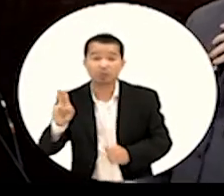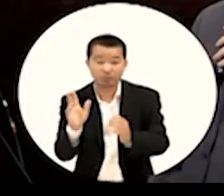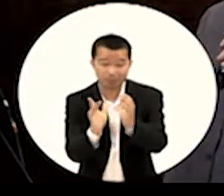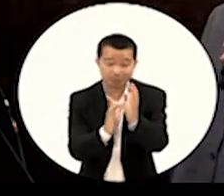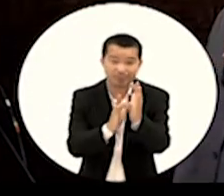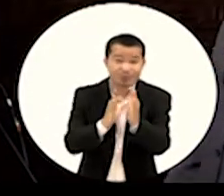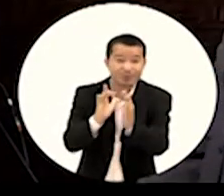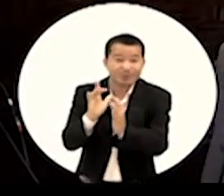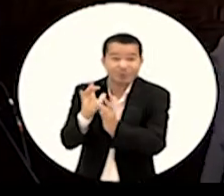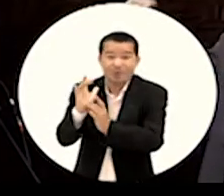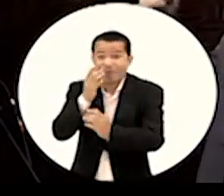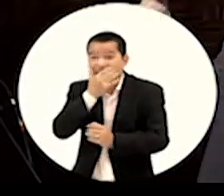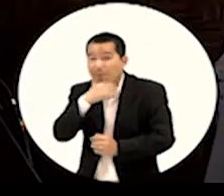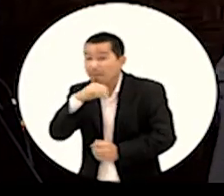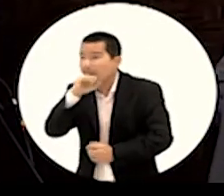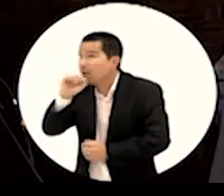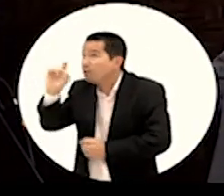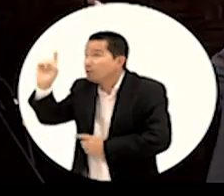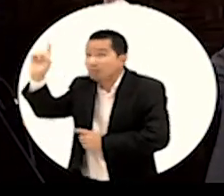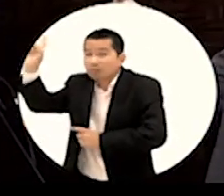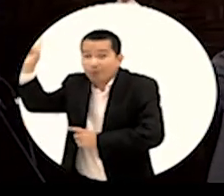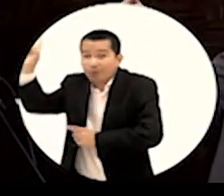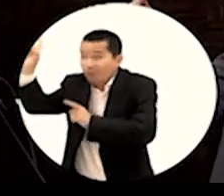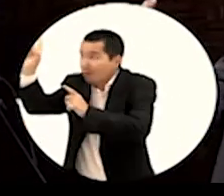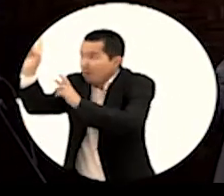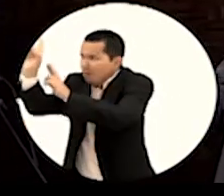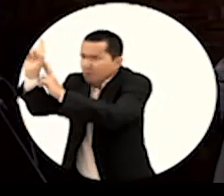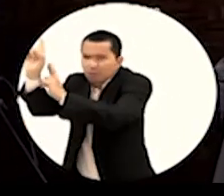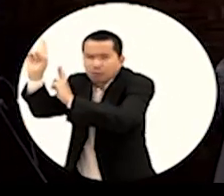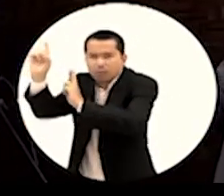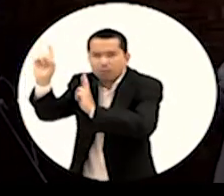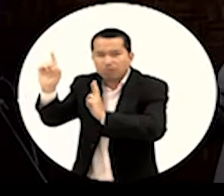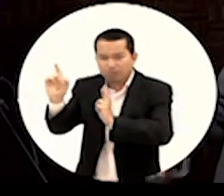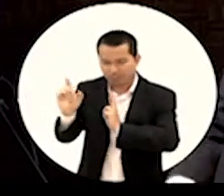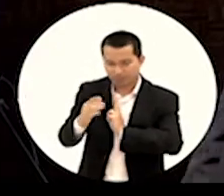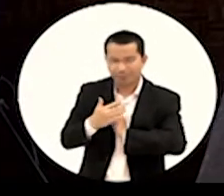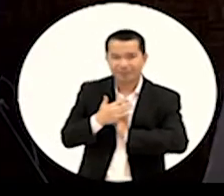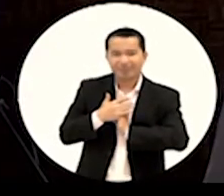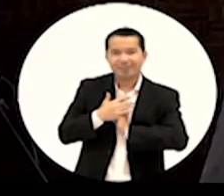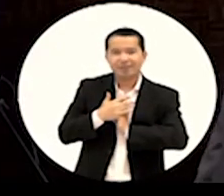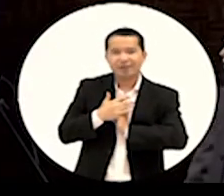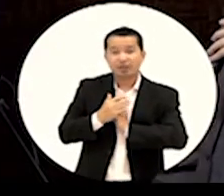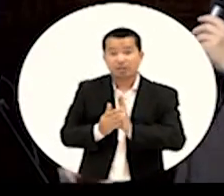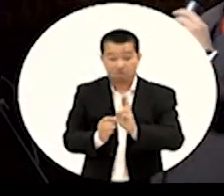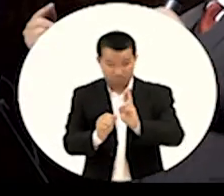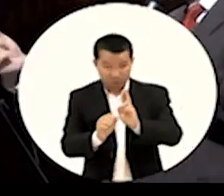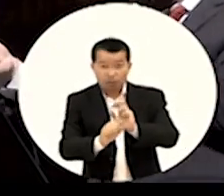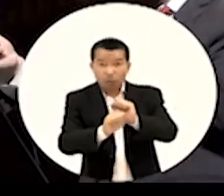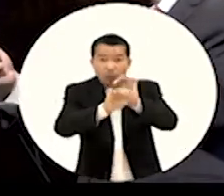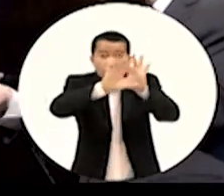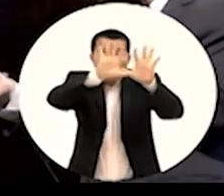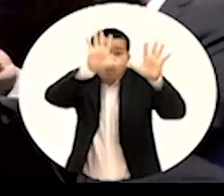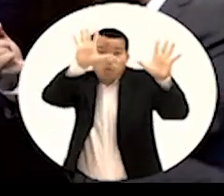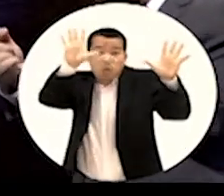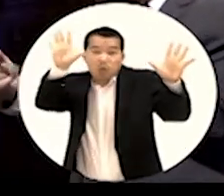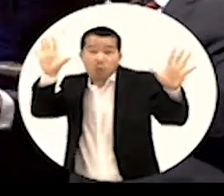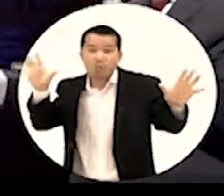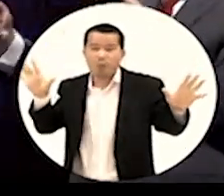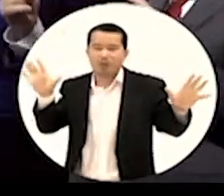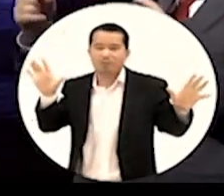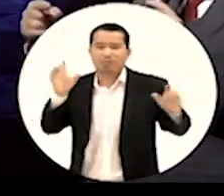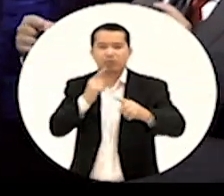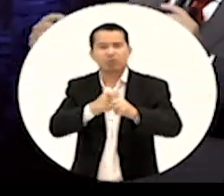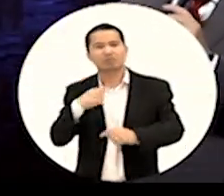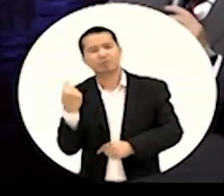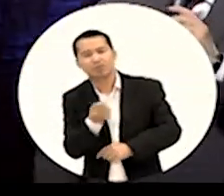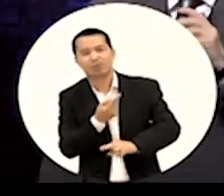Pai, e o Pai vai responder estas orações para que o Pai seja